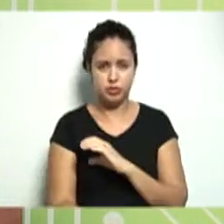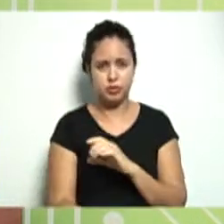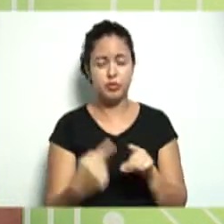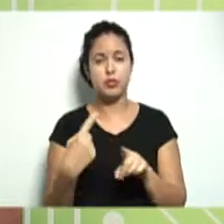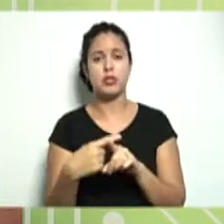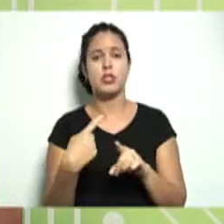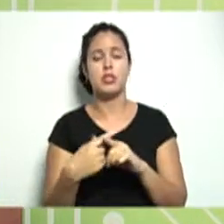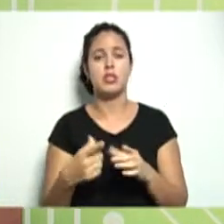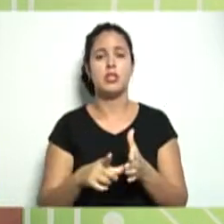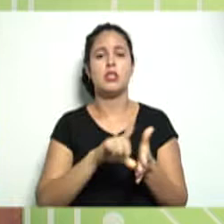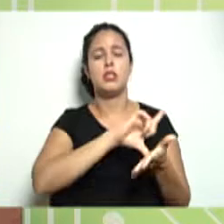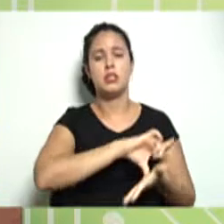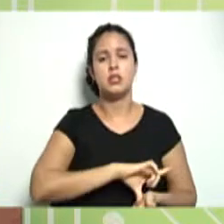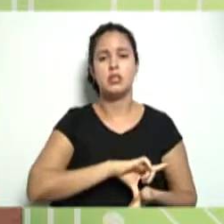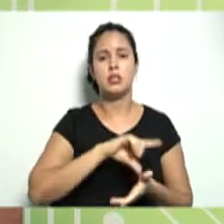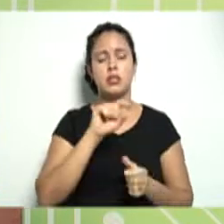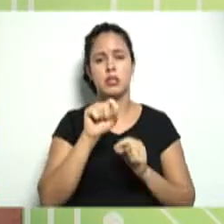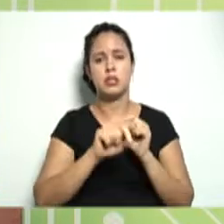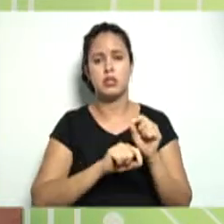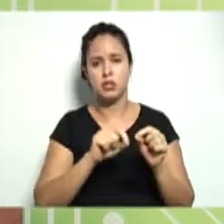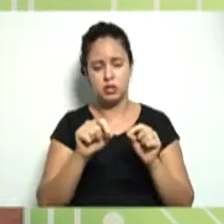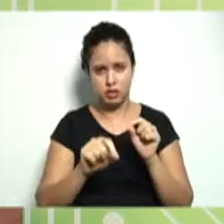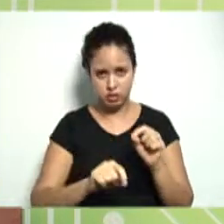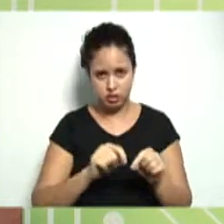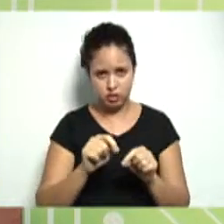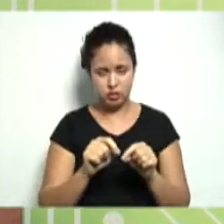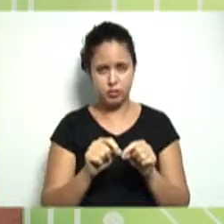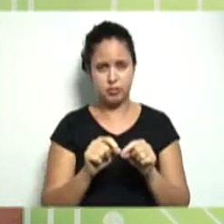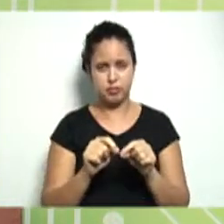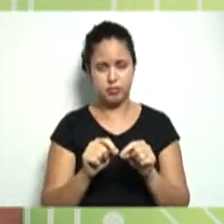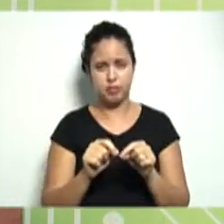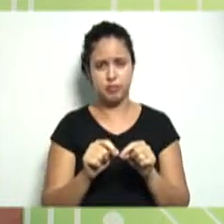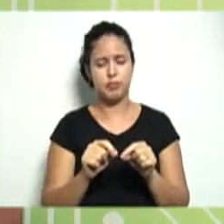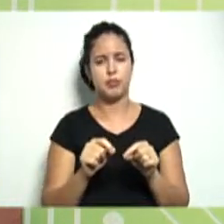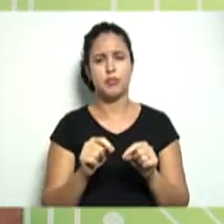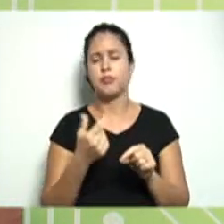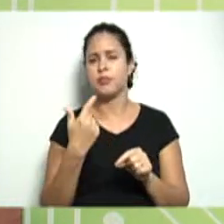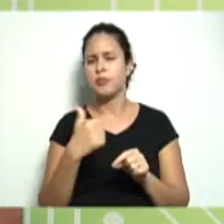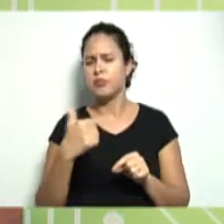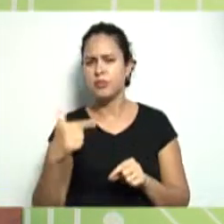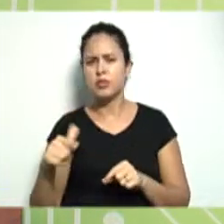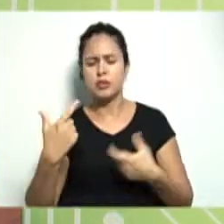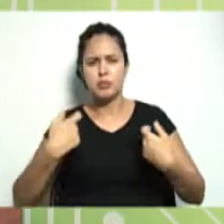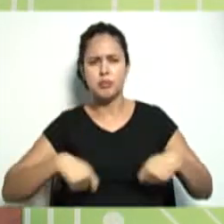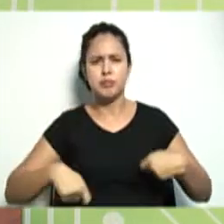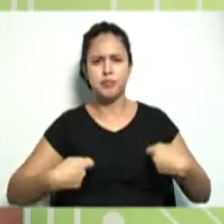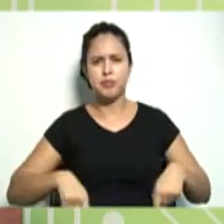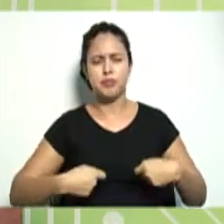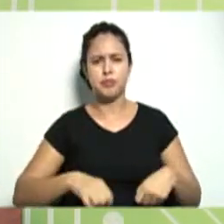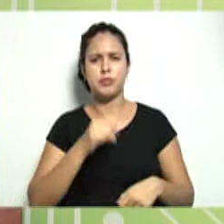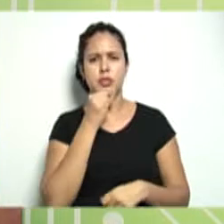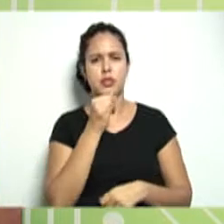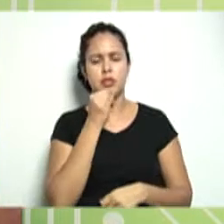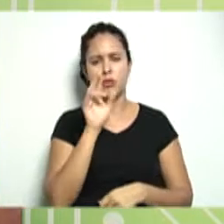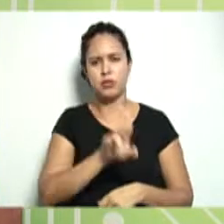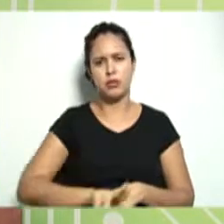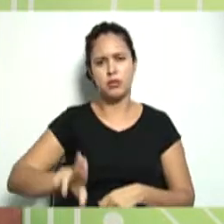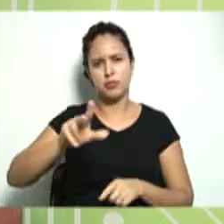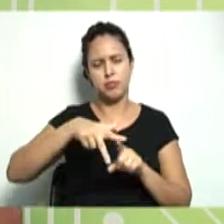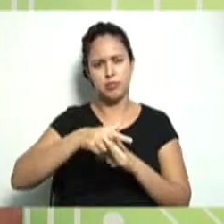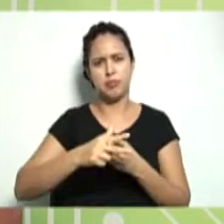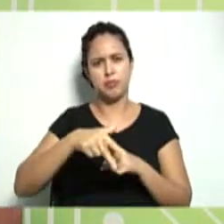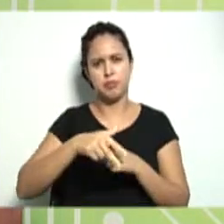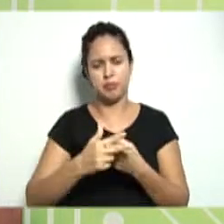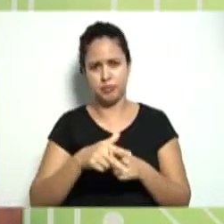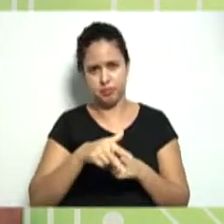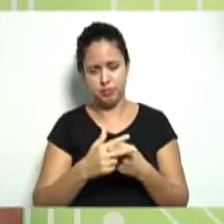eles não podiam, ele não tinha essa necessidade, por exemplo, de utilizar maquinários.